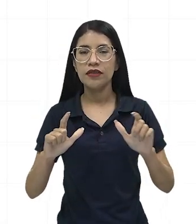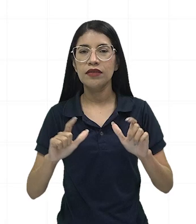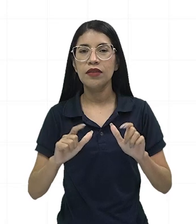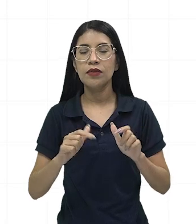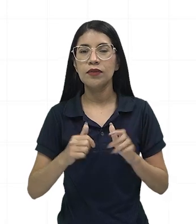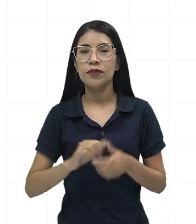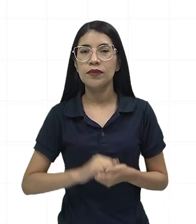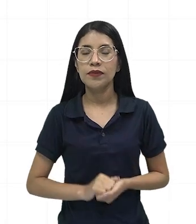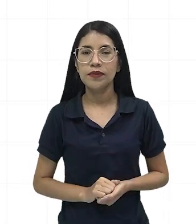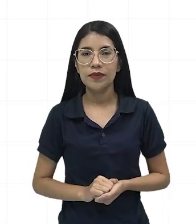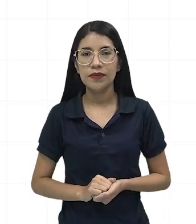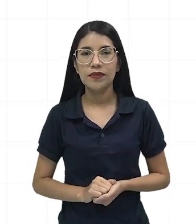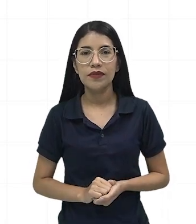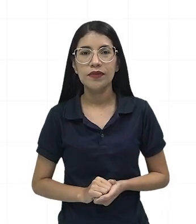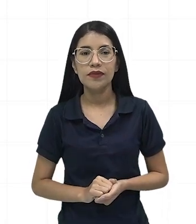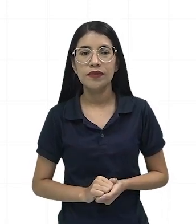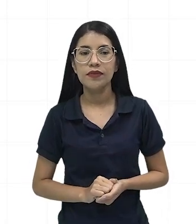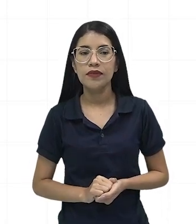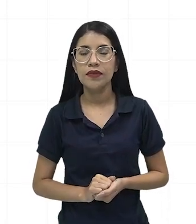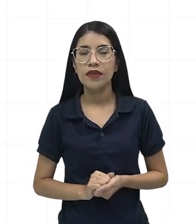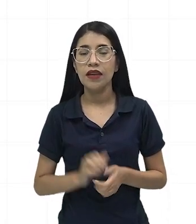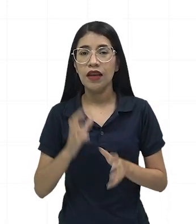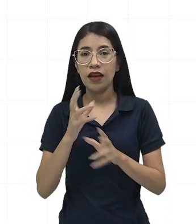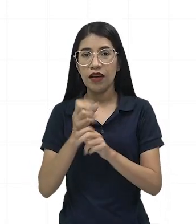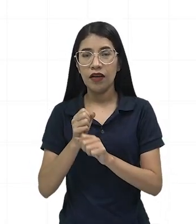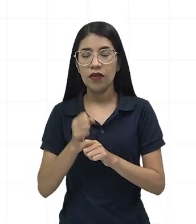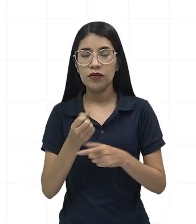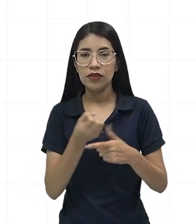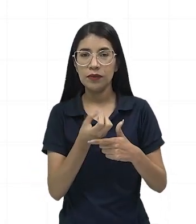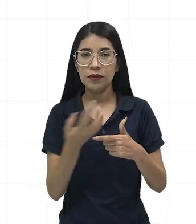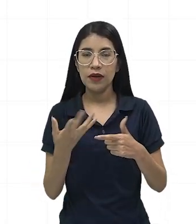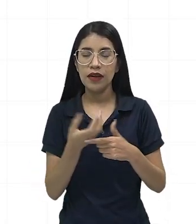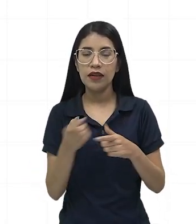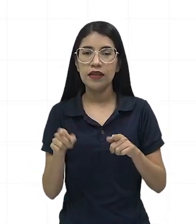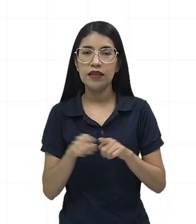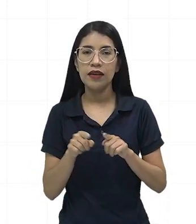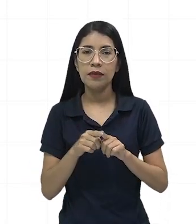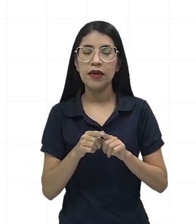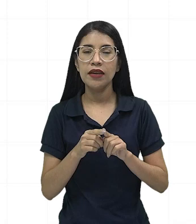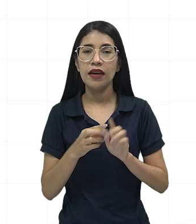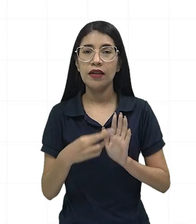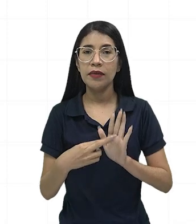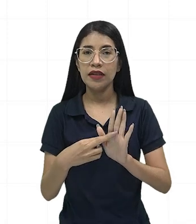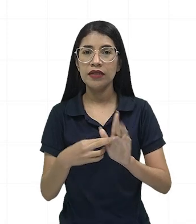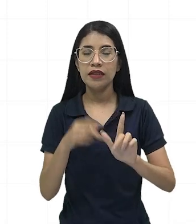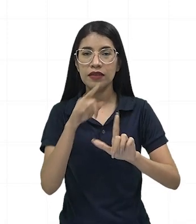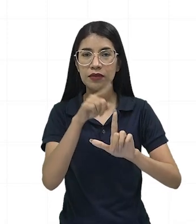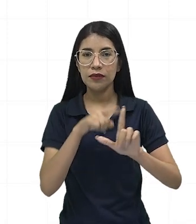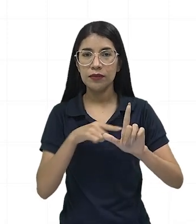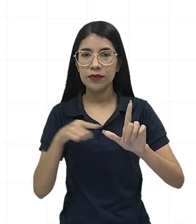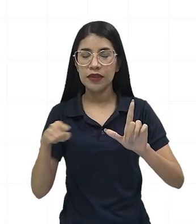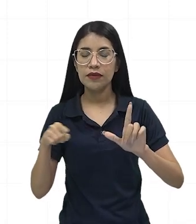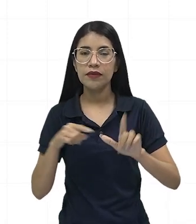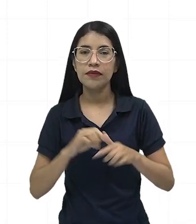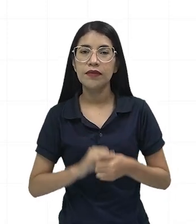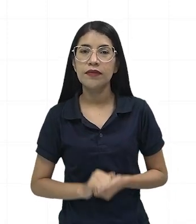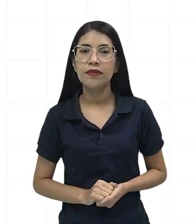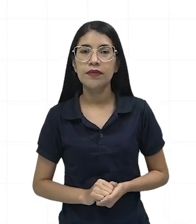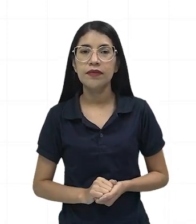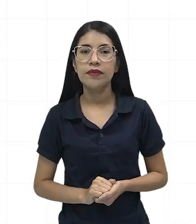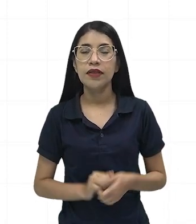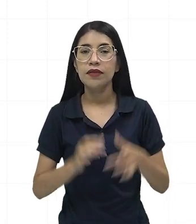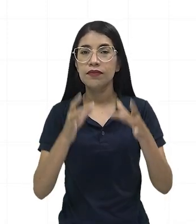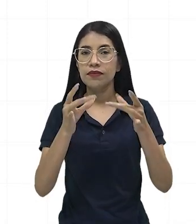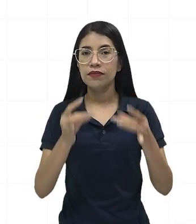de primeiro grau, resolução algébrica, representação no plano cartesiano. E